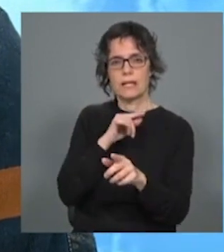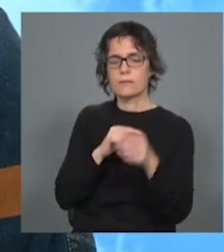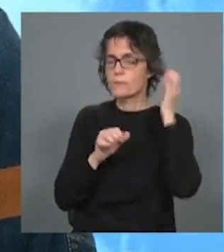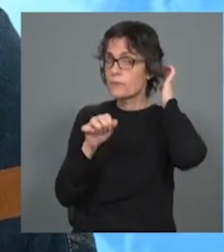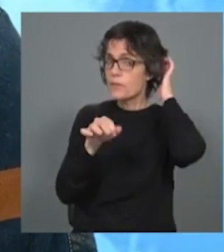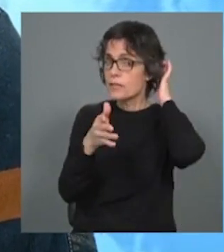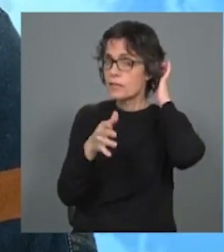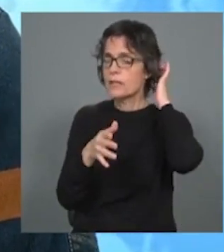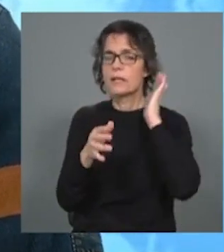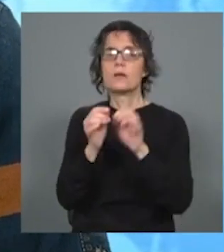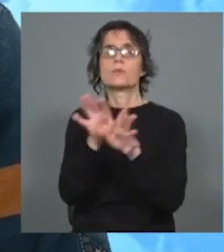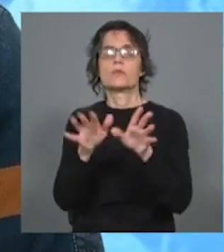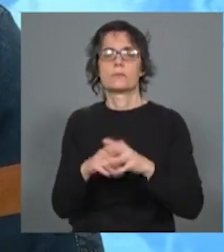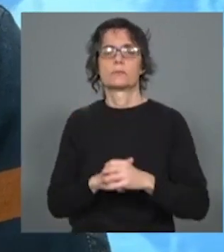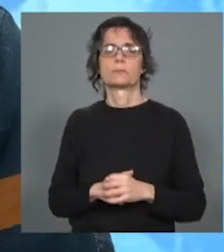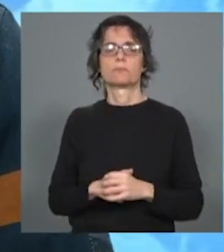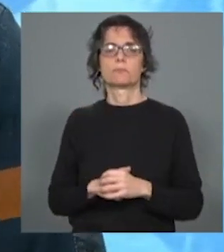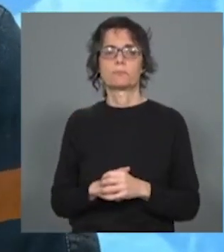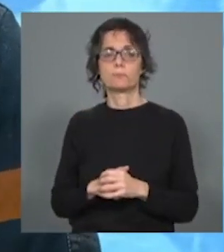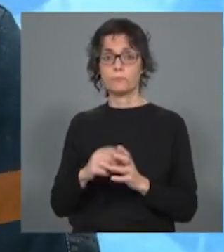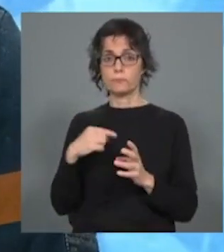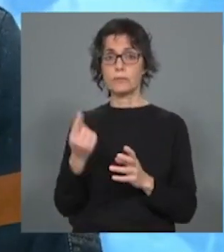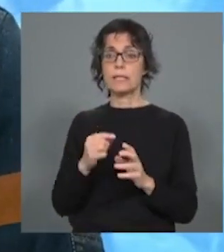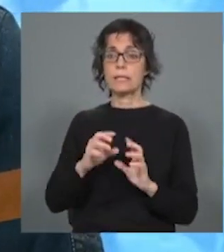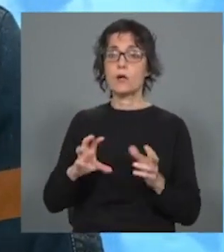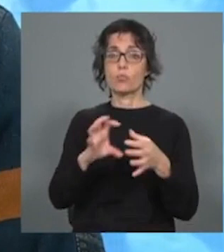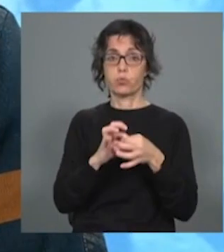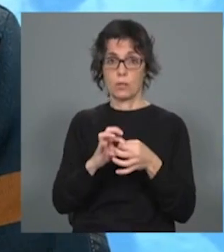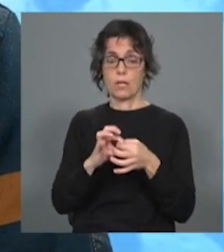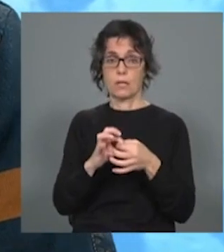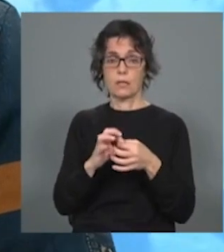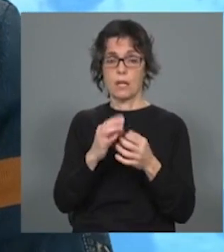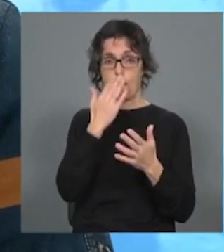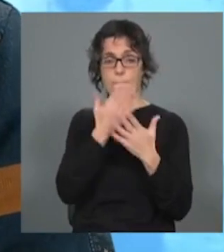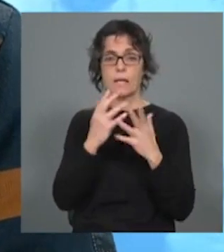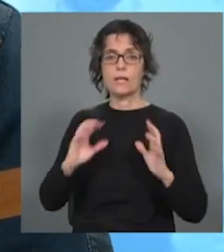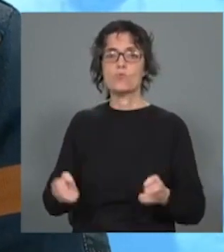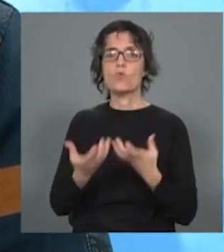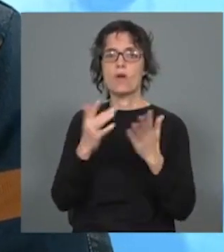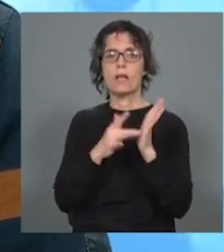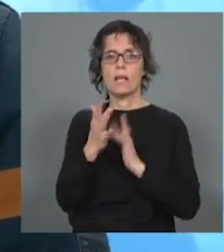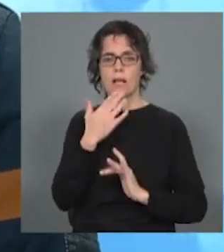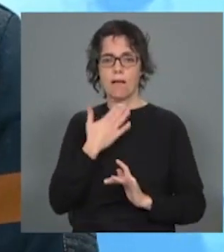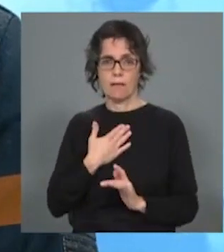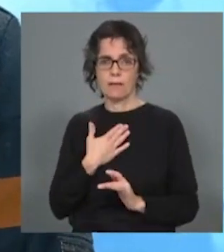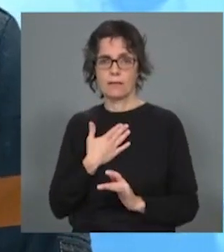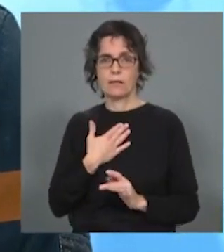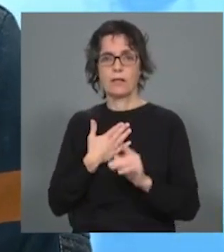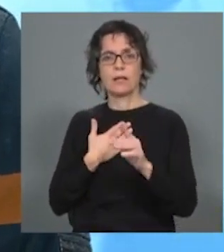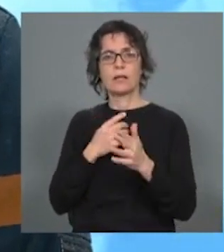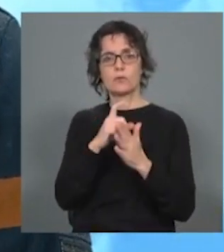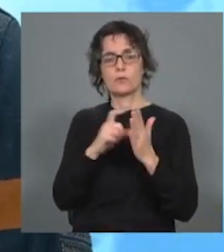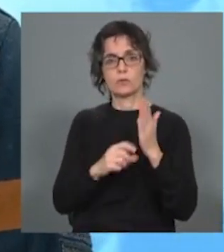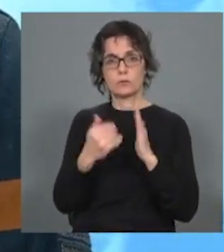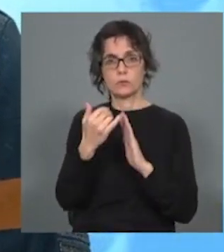da universalidade da salvação logo naquilo que podíamos dizer o prólogo cristológico, que constitui os 2 primeiros capítulos do